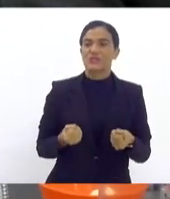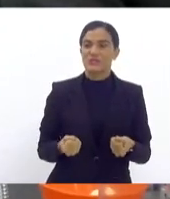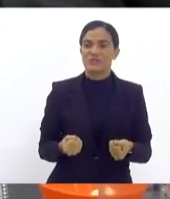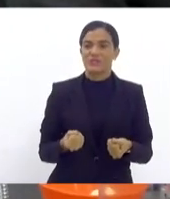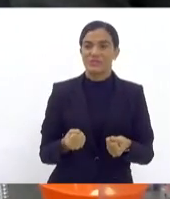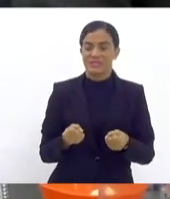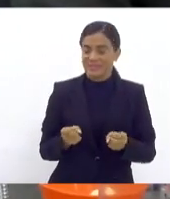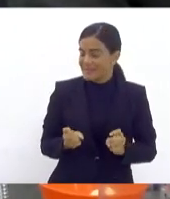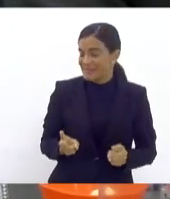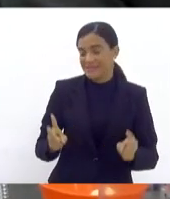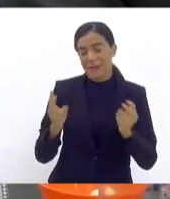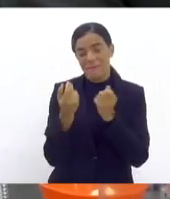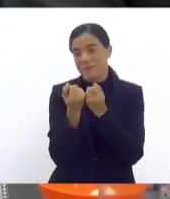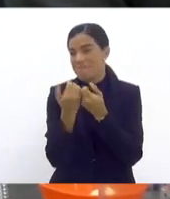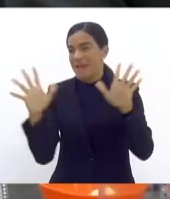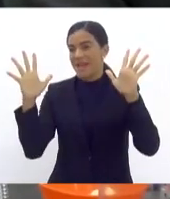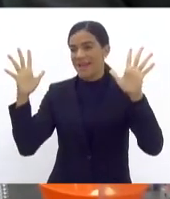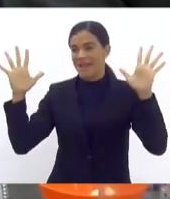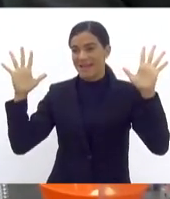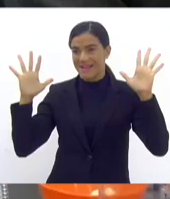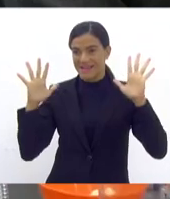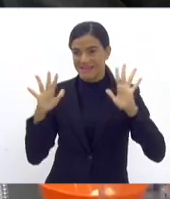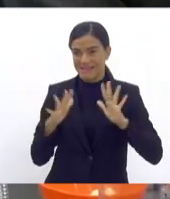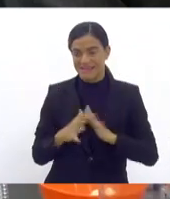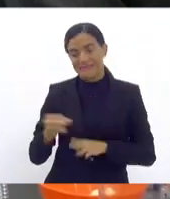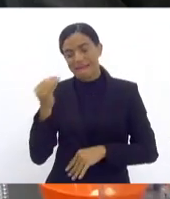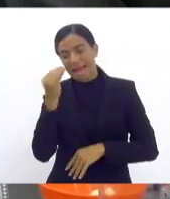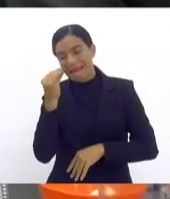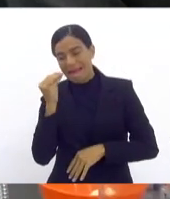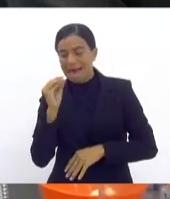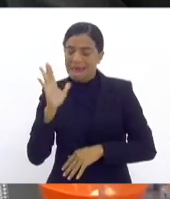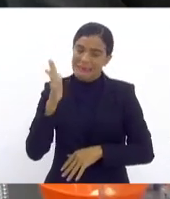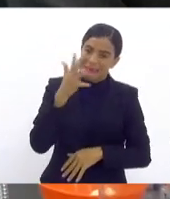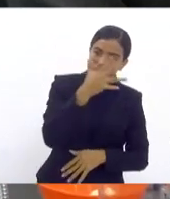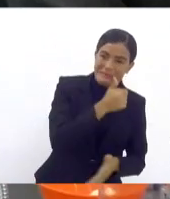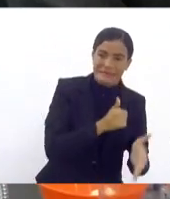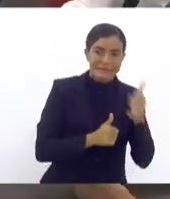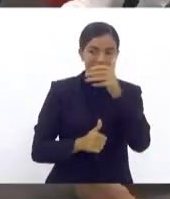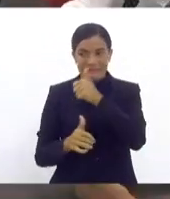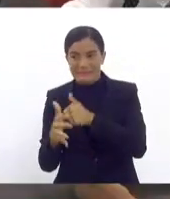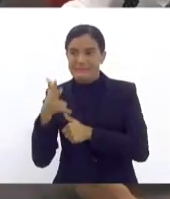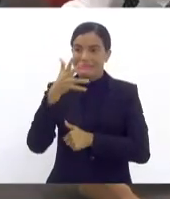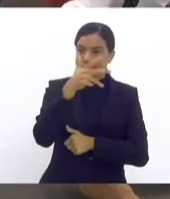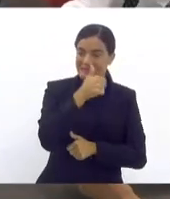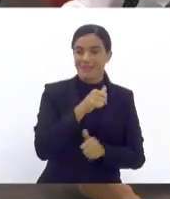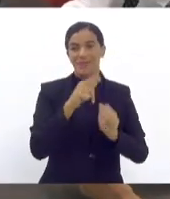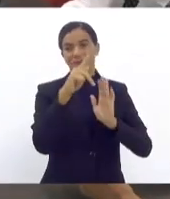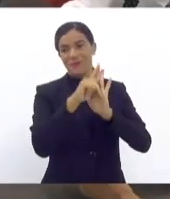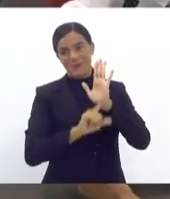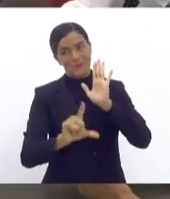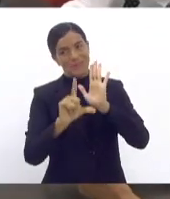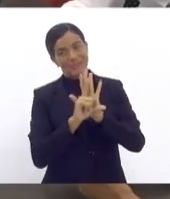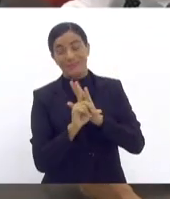sempre brilhante, deputado Vinícius Cozzolino, de salvar o projeto dos colegas. Agradeço ao deputado Vinícius Cozzolino.